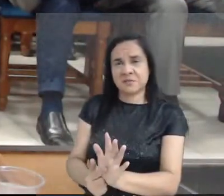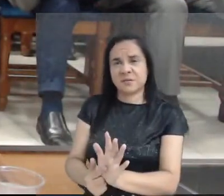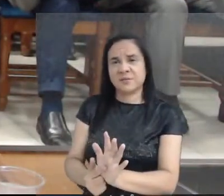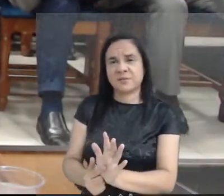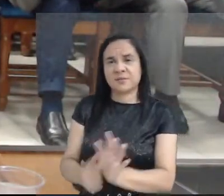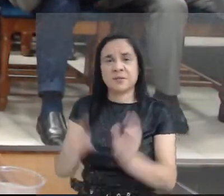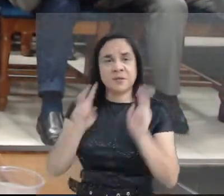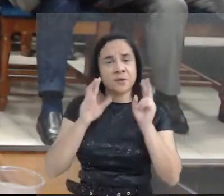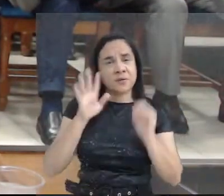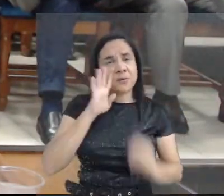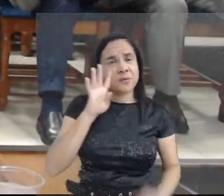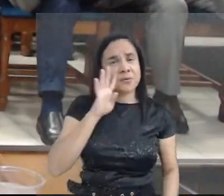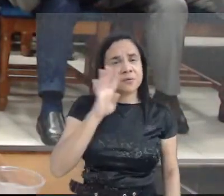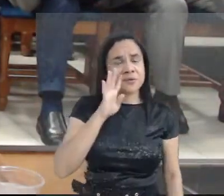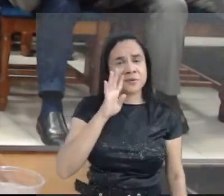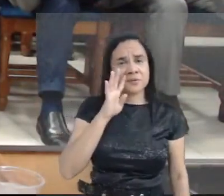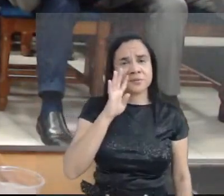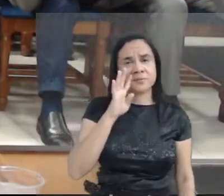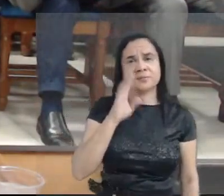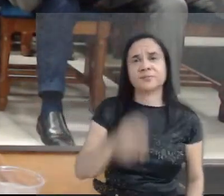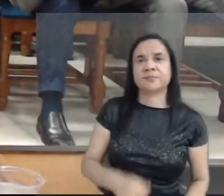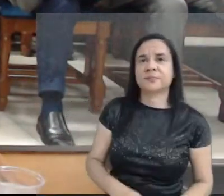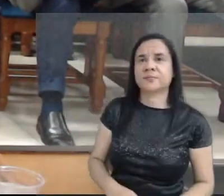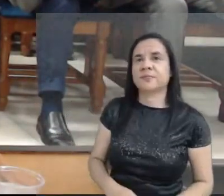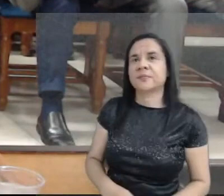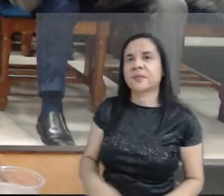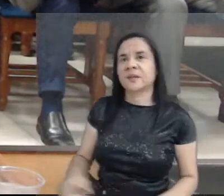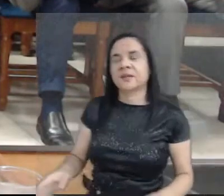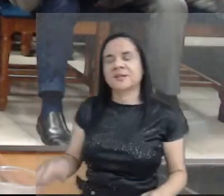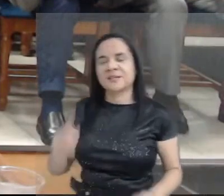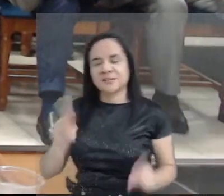Jefté, Gideão, Sansão, sempre é um objetivo.